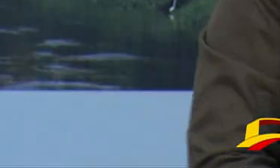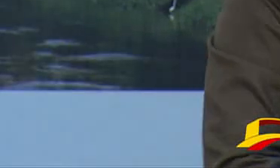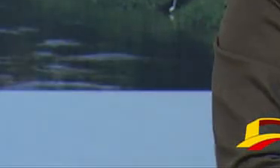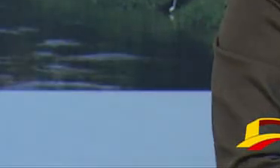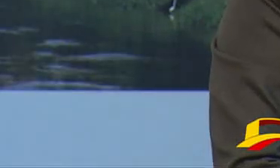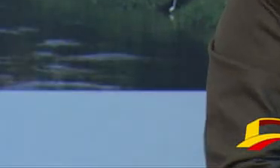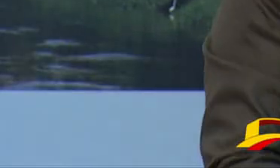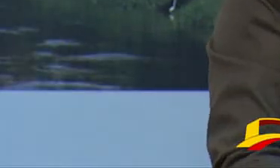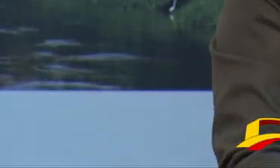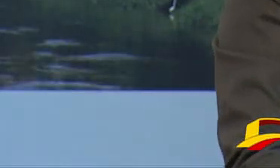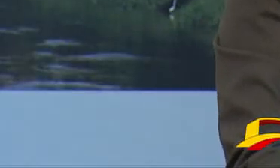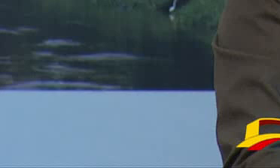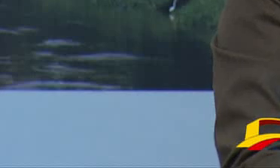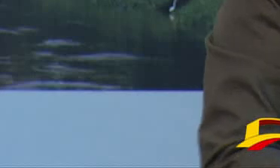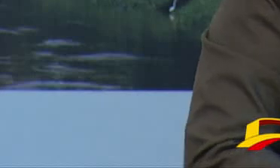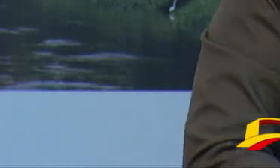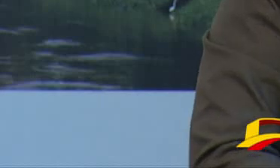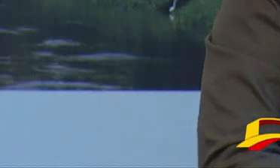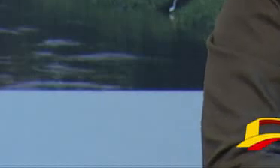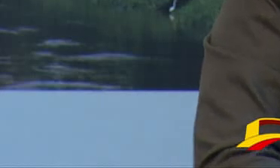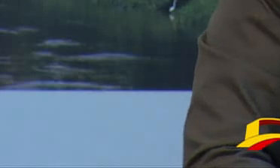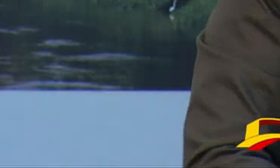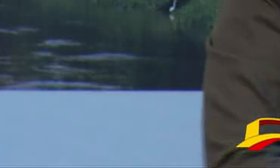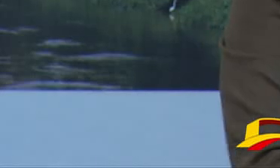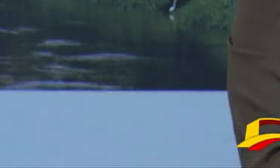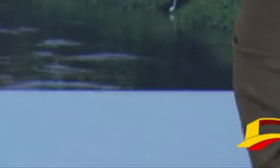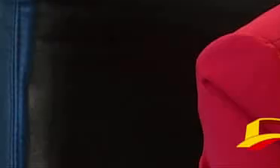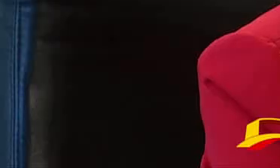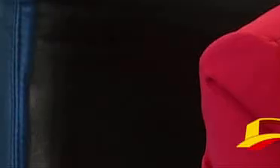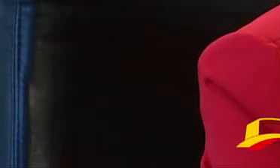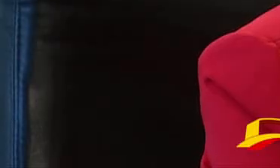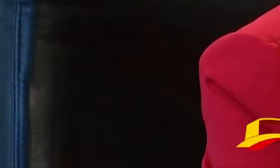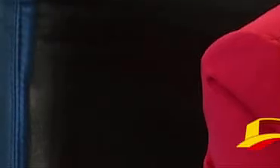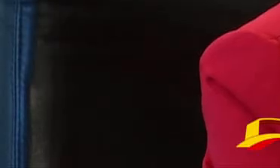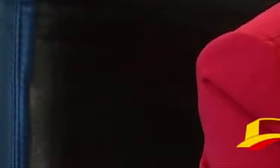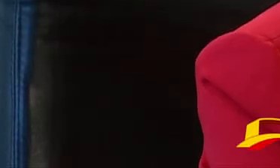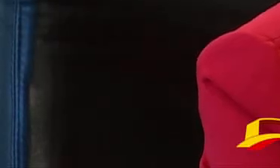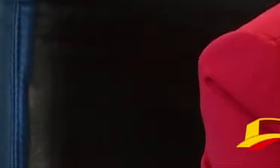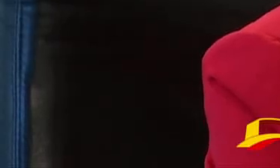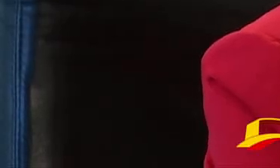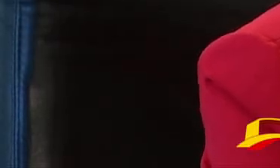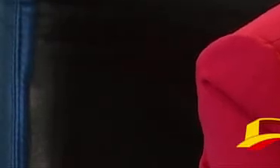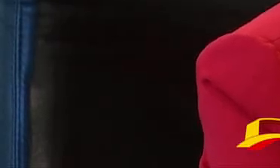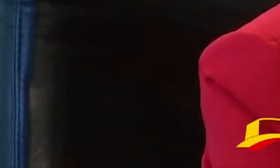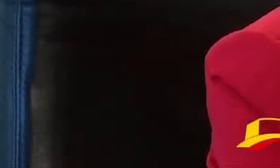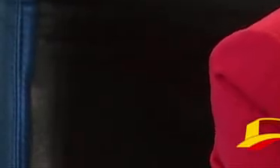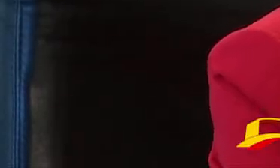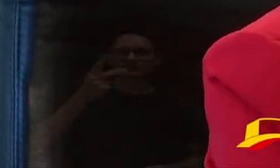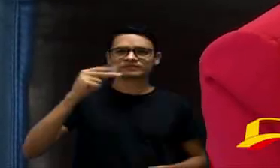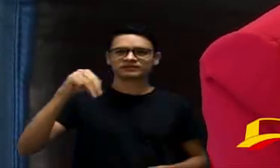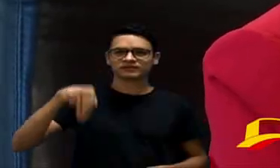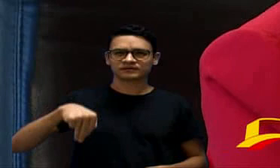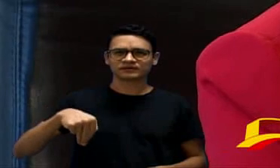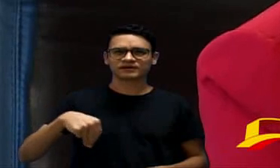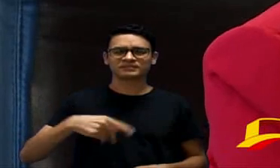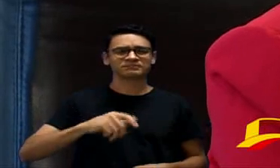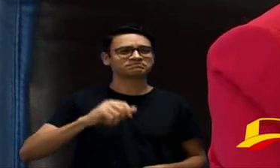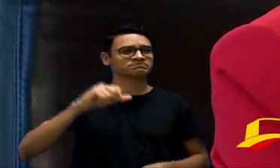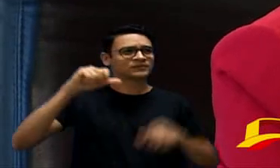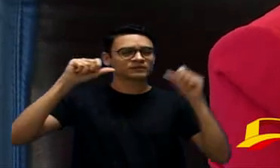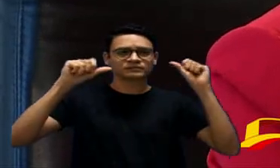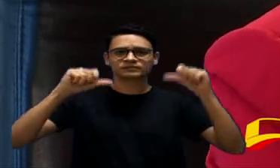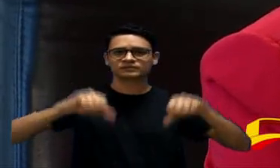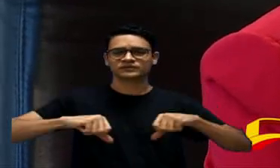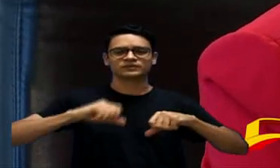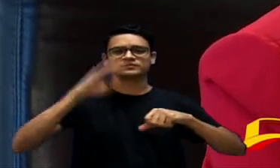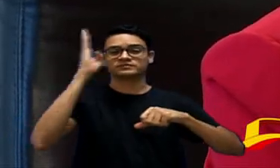Vereador, vai trabalhar porque o salário é baixo. Se nós tivéssemos um salário decente, que é um dos piores salários da Polícia Civil e Militar do Brasil, aqui no